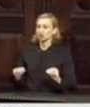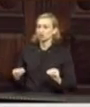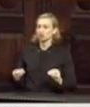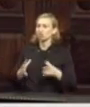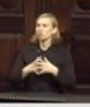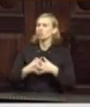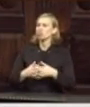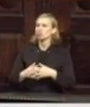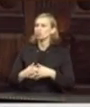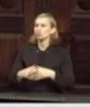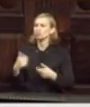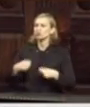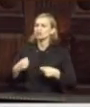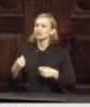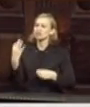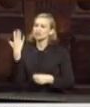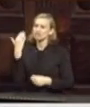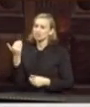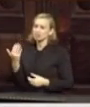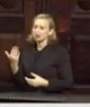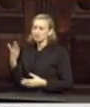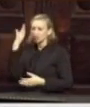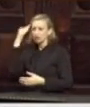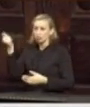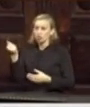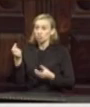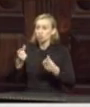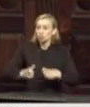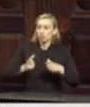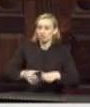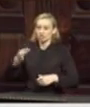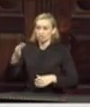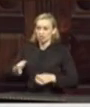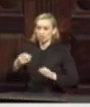crise, mas para os próximos anos, para as próximas